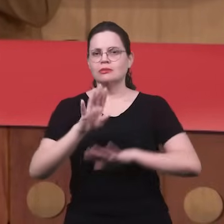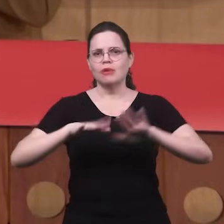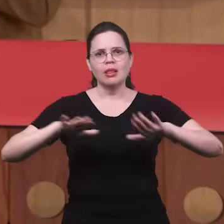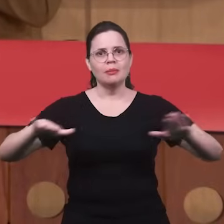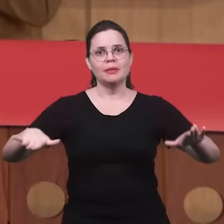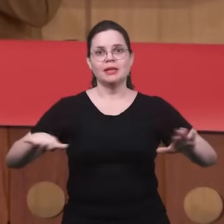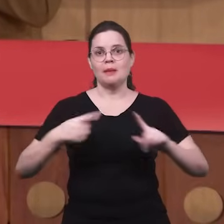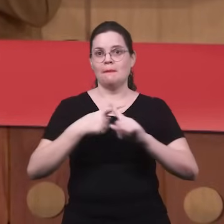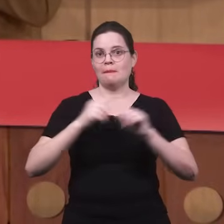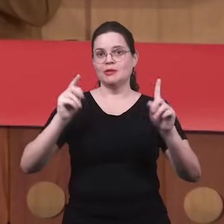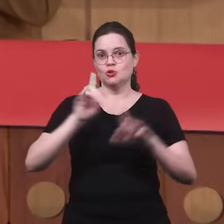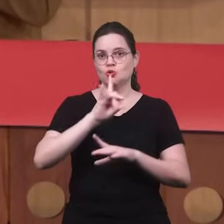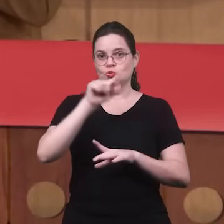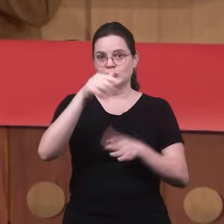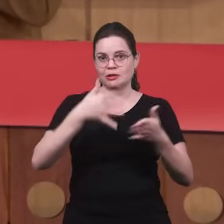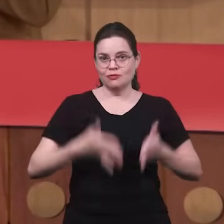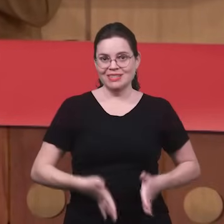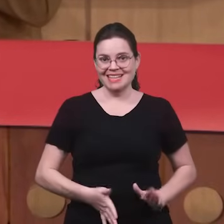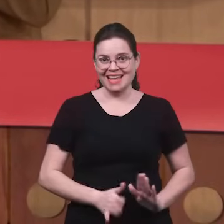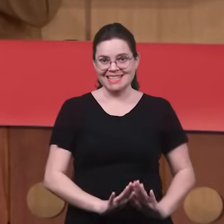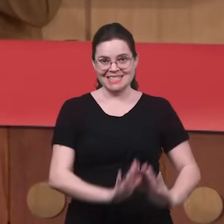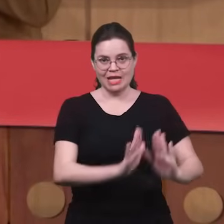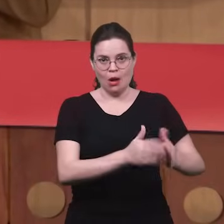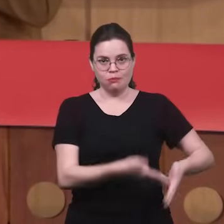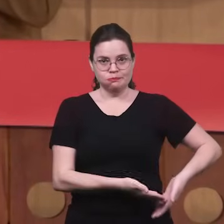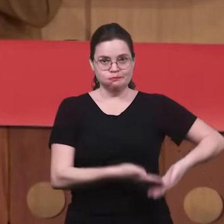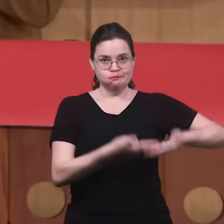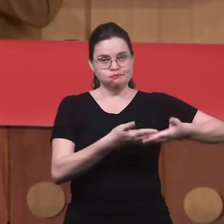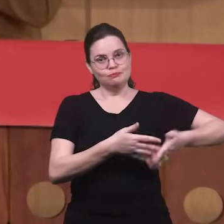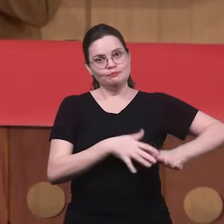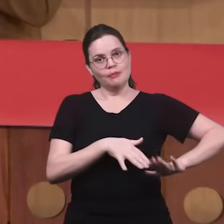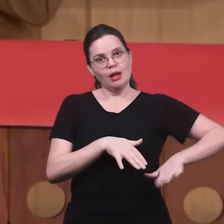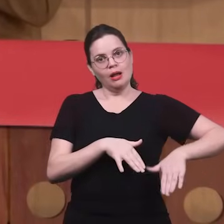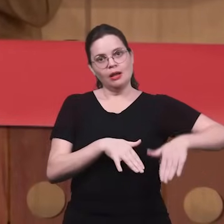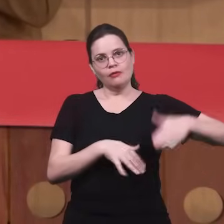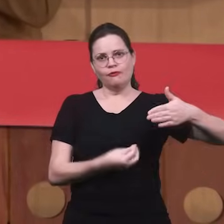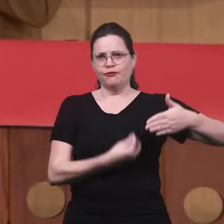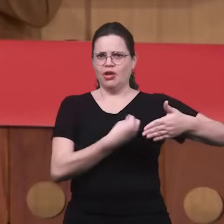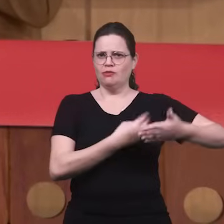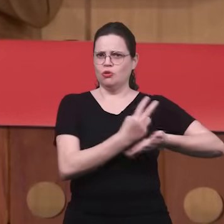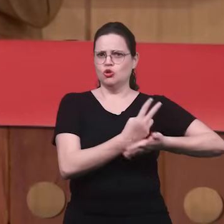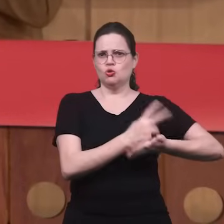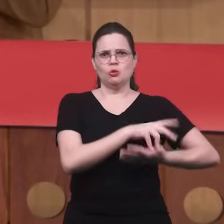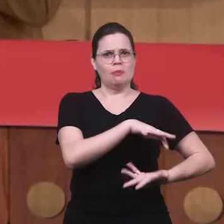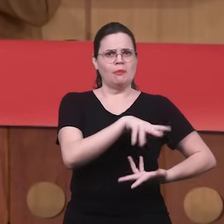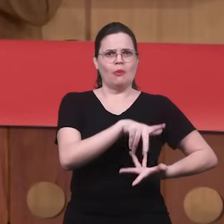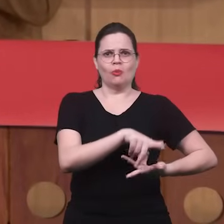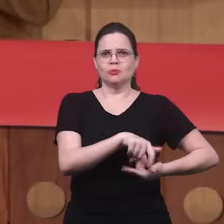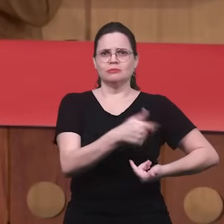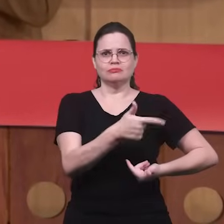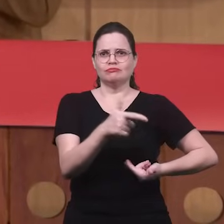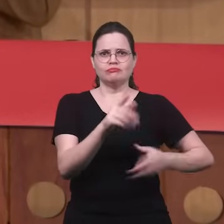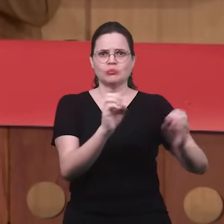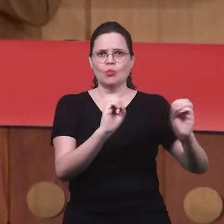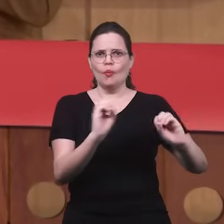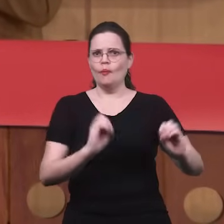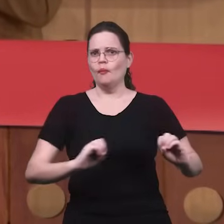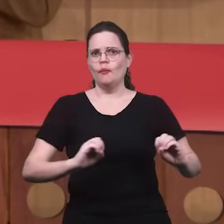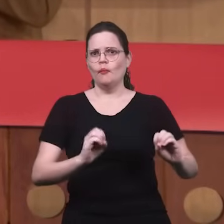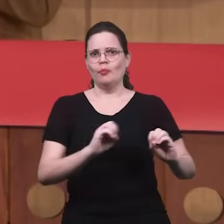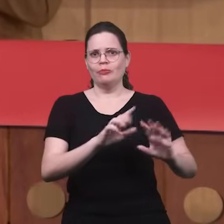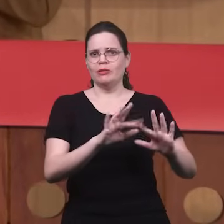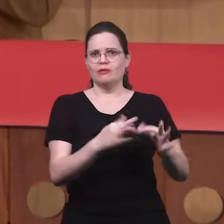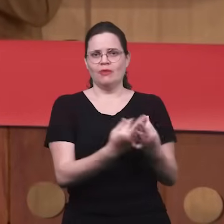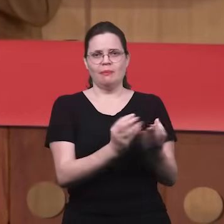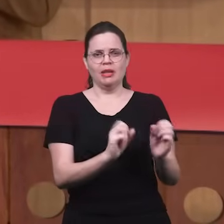e até o dia do chamado, muitos vivem no mundo, cresceram no mundo, nasceram em lares que não tem ninguém convertido,